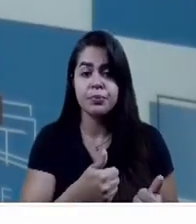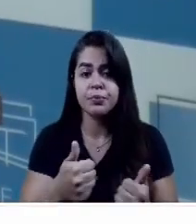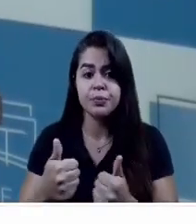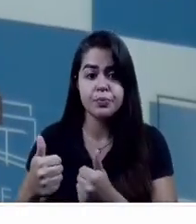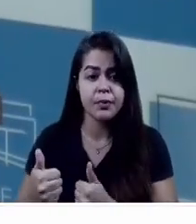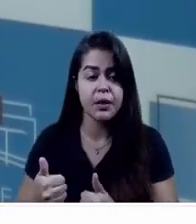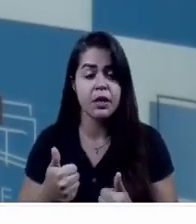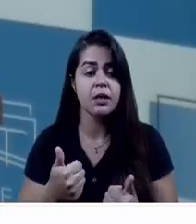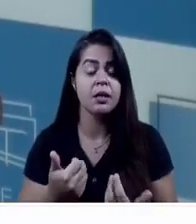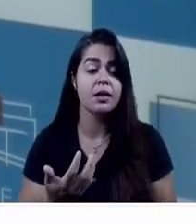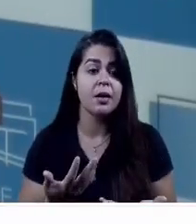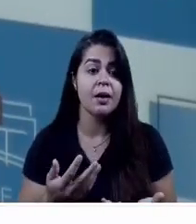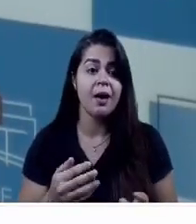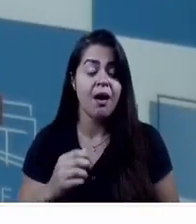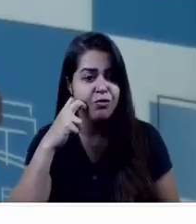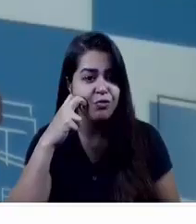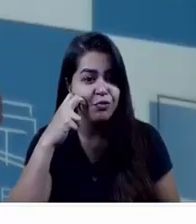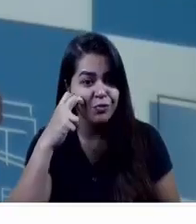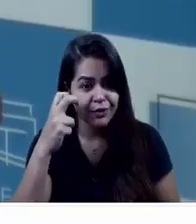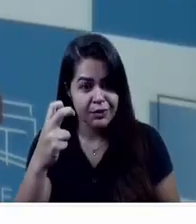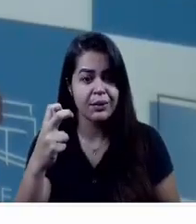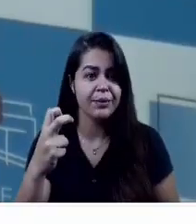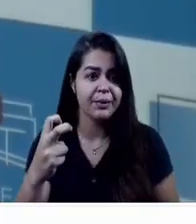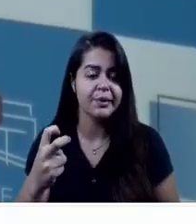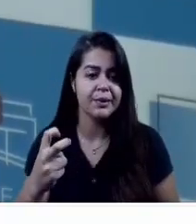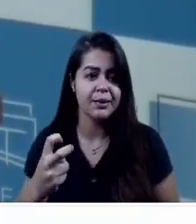uma vergonha, eu tenho certeza que os usuários de